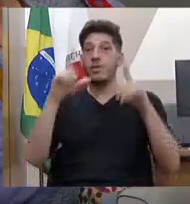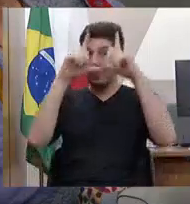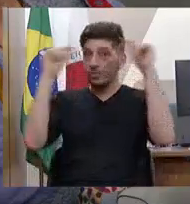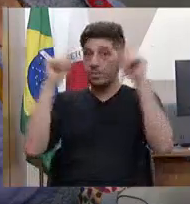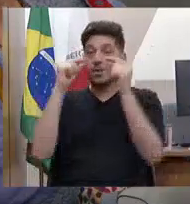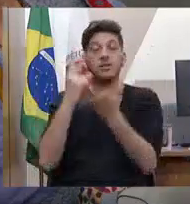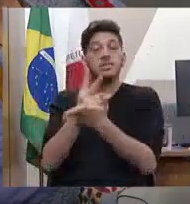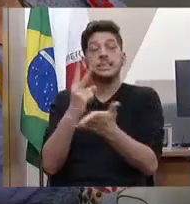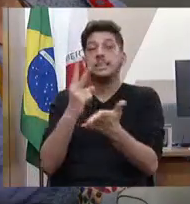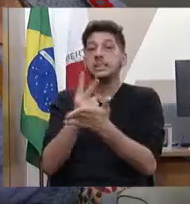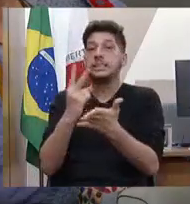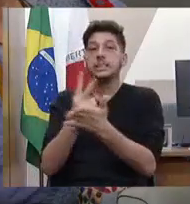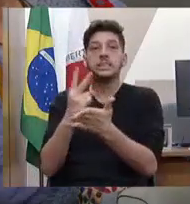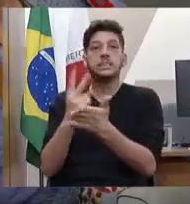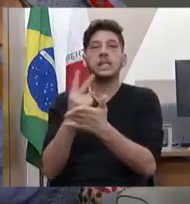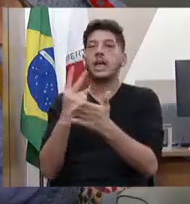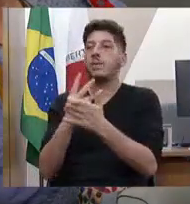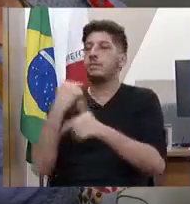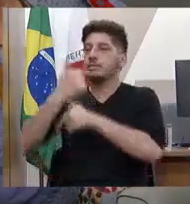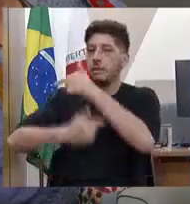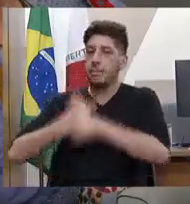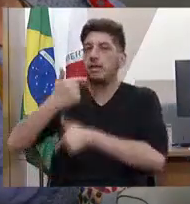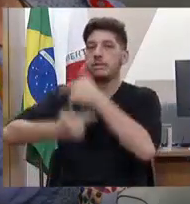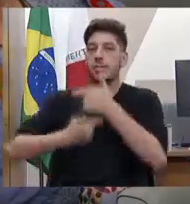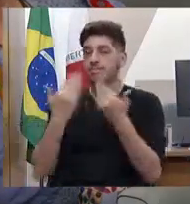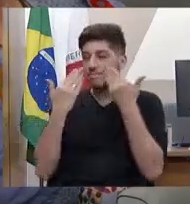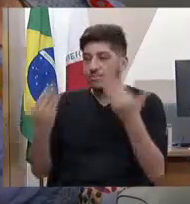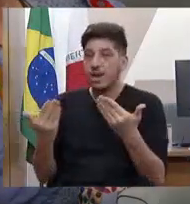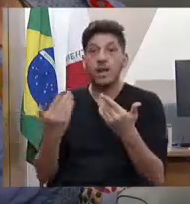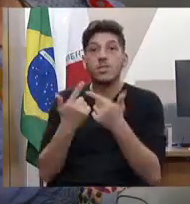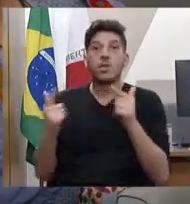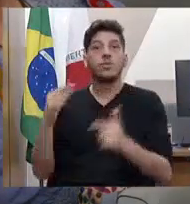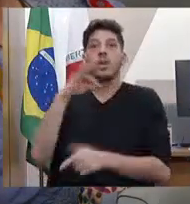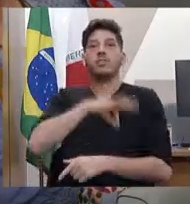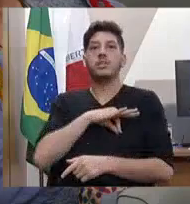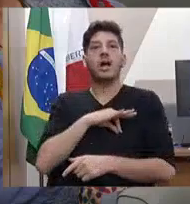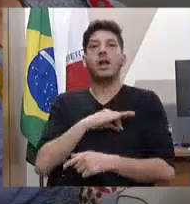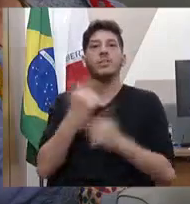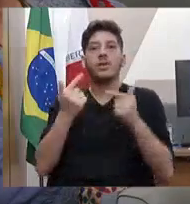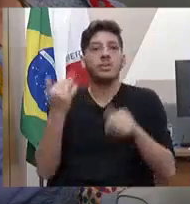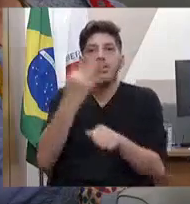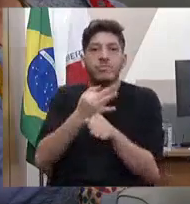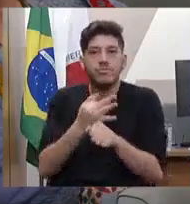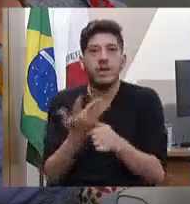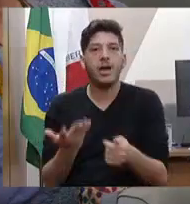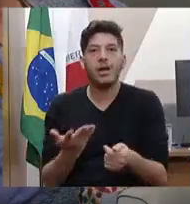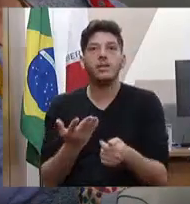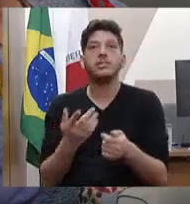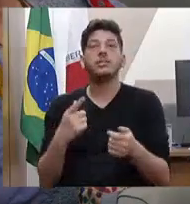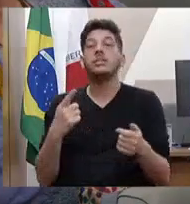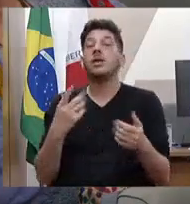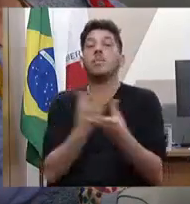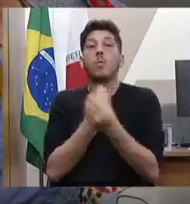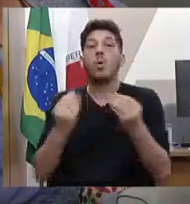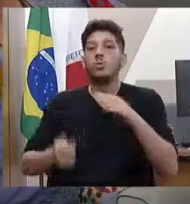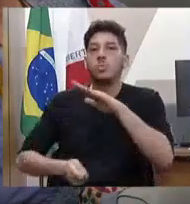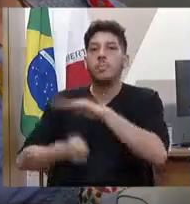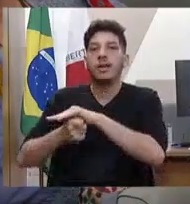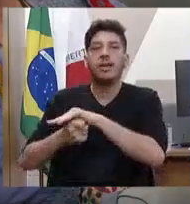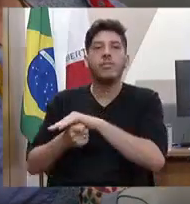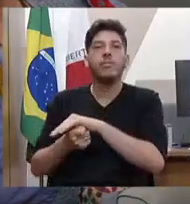sem direito a férias férias prêmios vencidas ainda foi congelados vários benefícios né